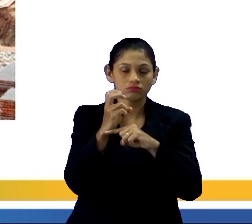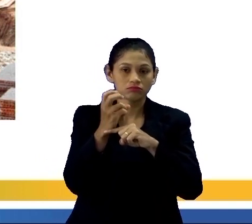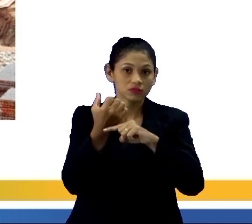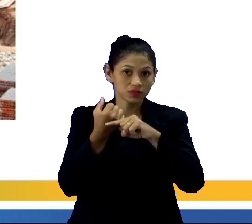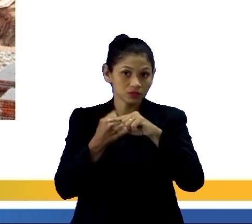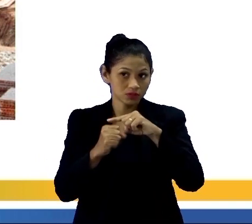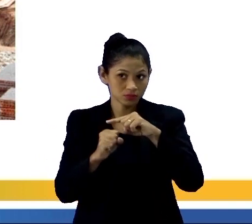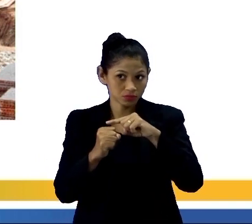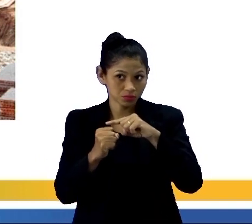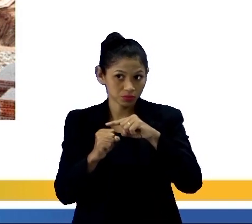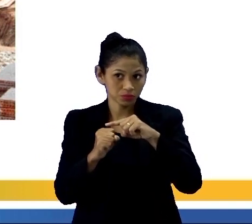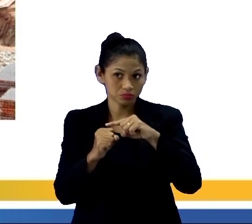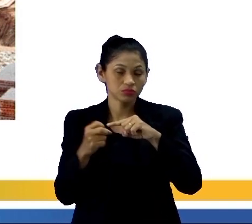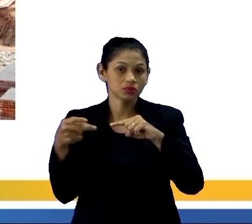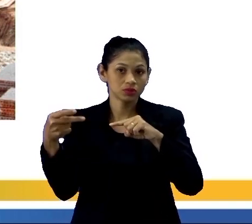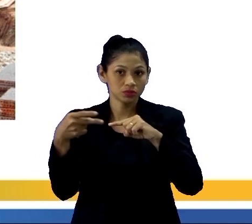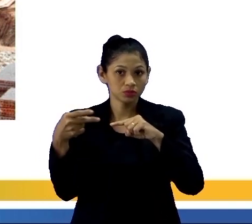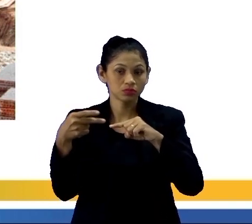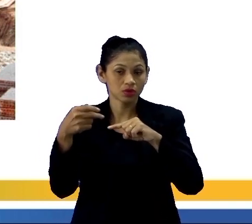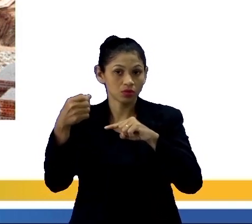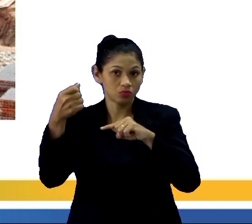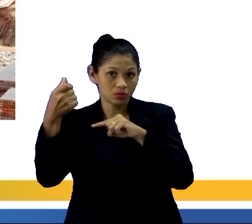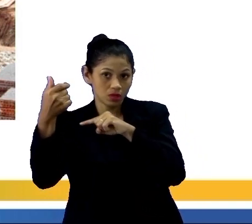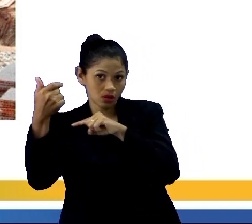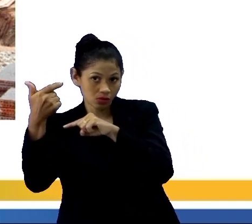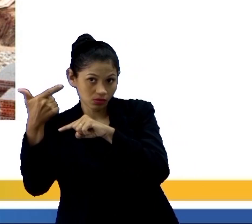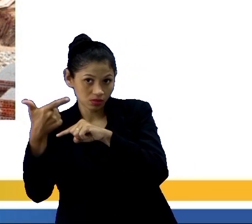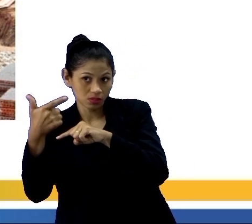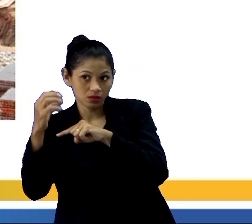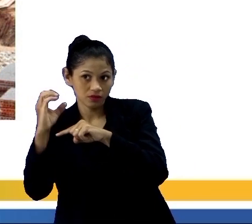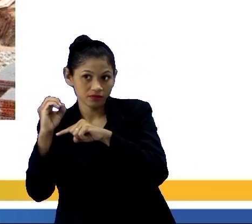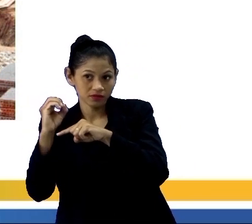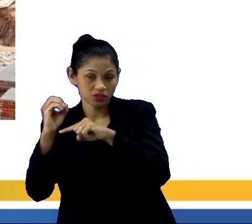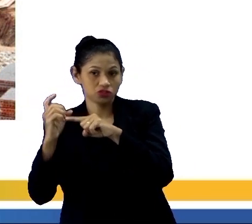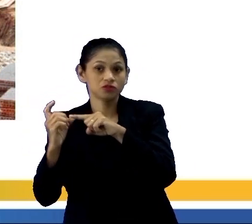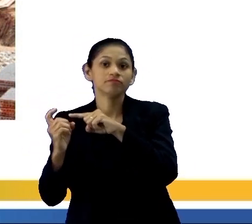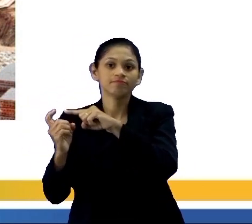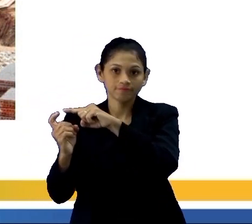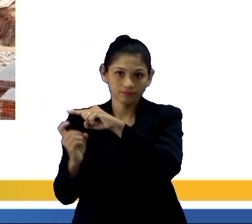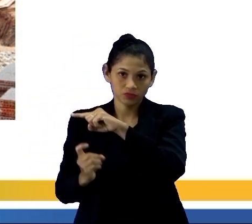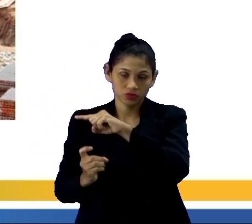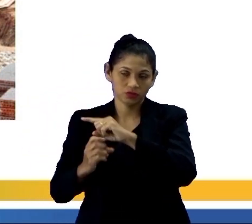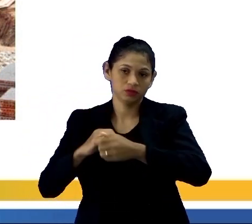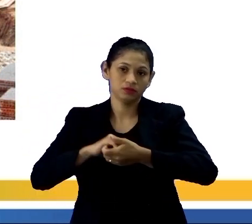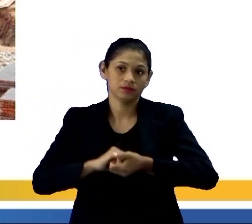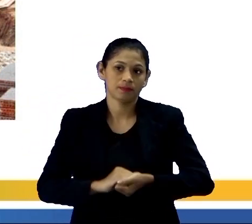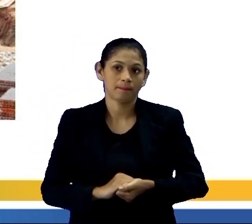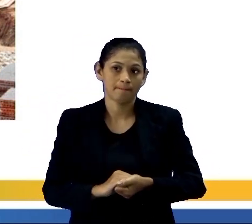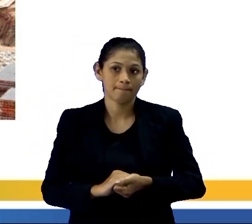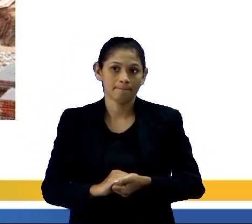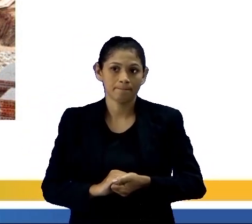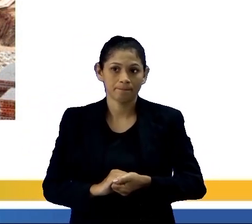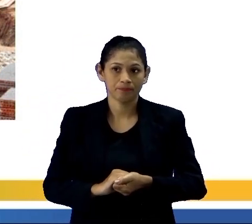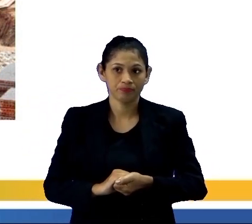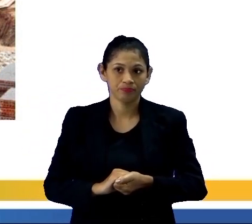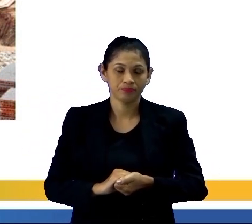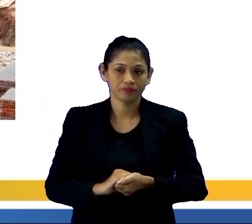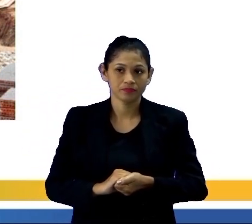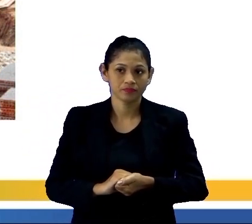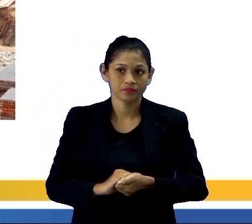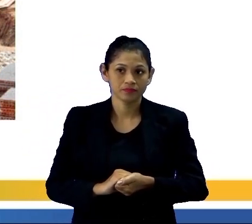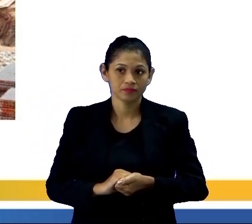nós colocamos o 5 em cima e o 8 embaixo. Então, 5 sobre 8 é igual a 20 sobre